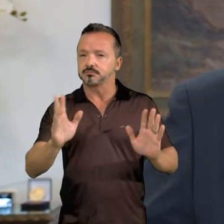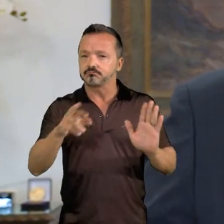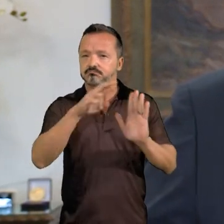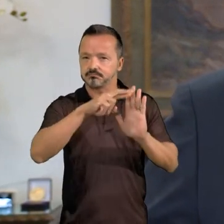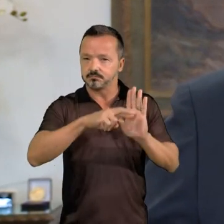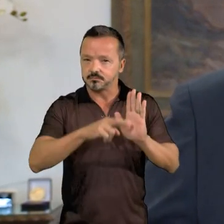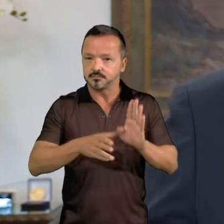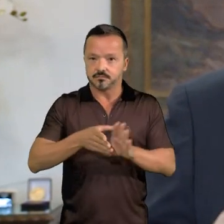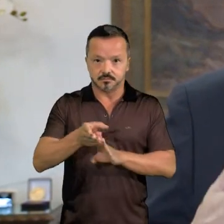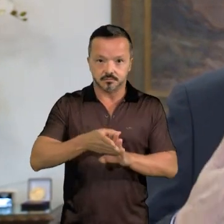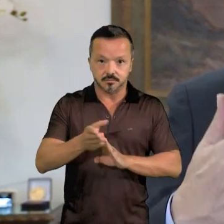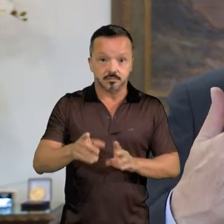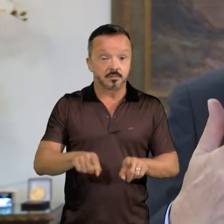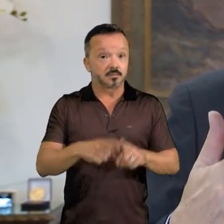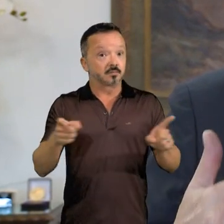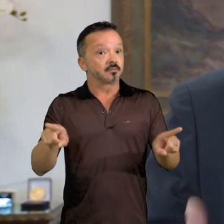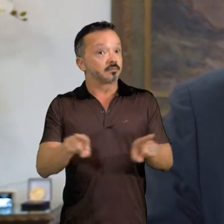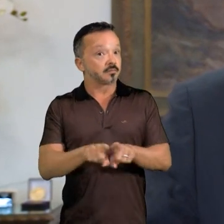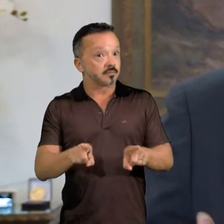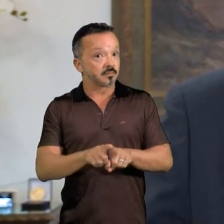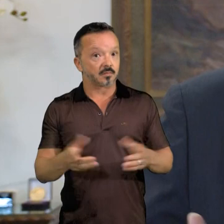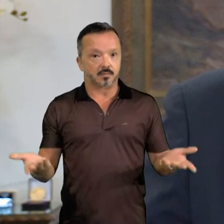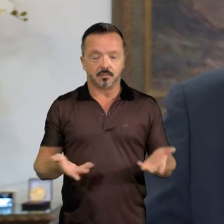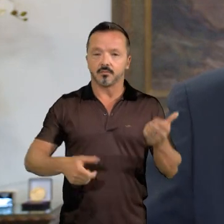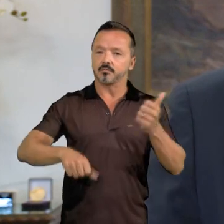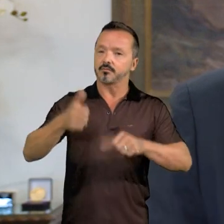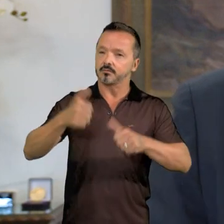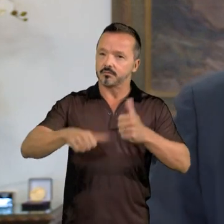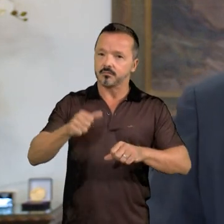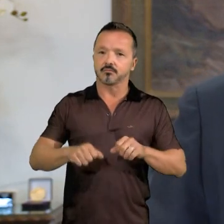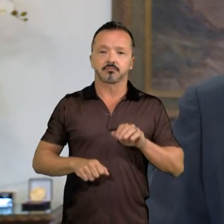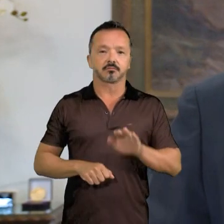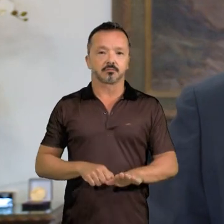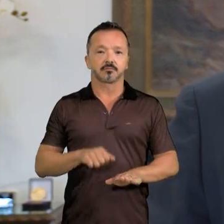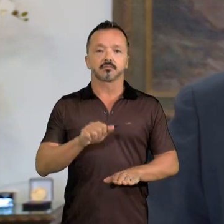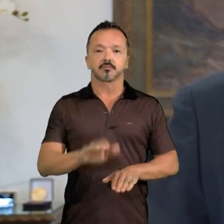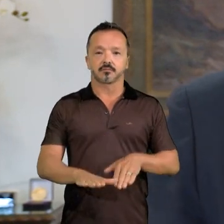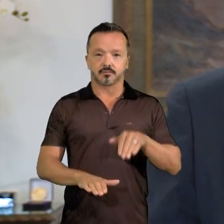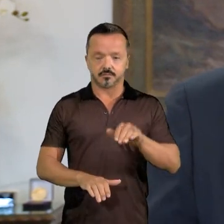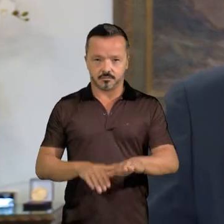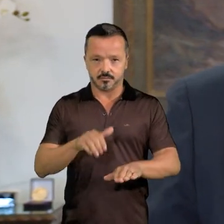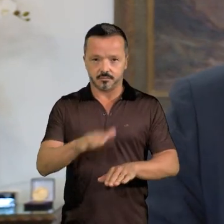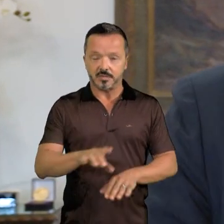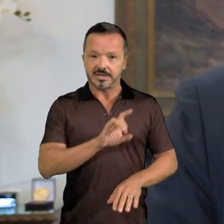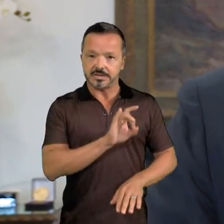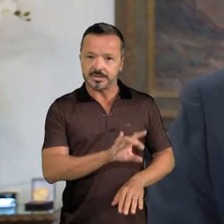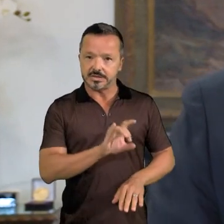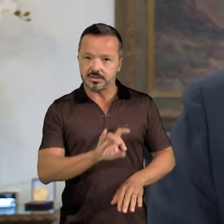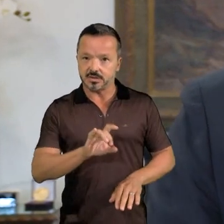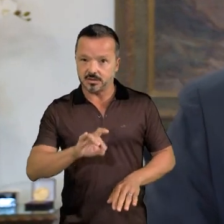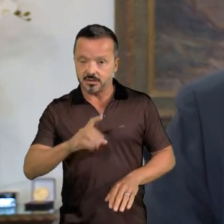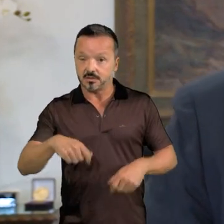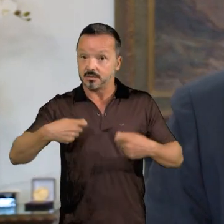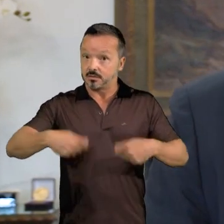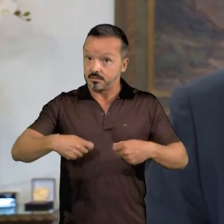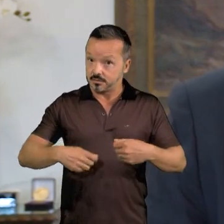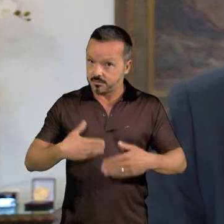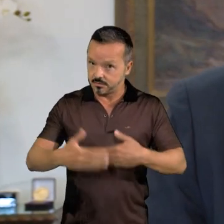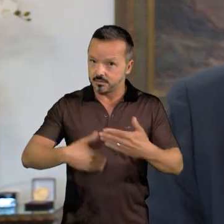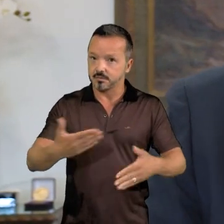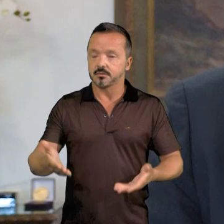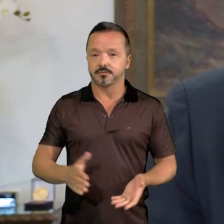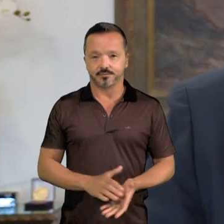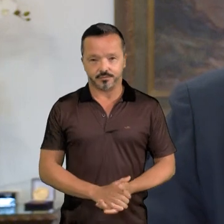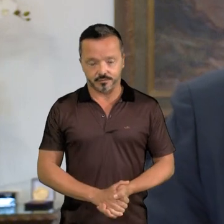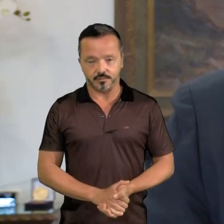mas isso não significa que não estejamos também avaliando o passo a passo é cada providência que eventualmente tem que